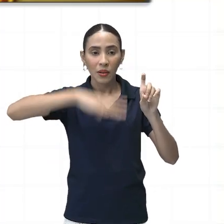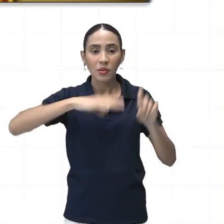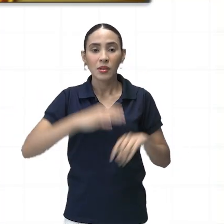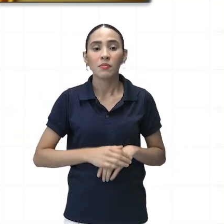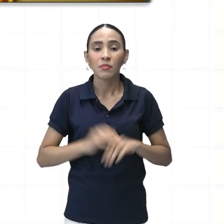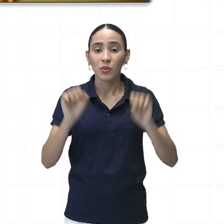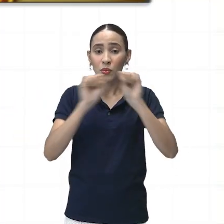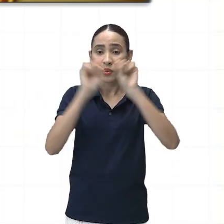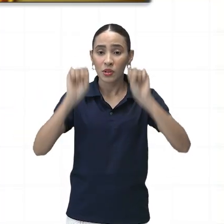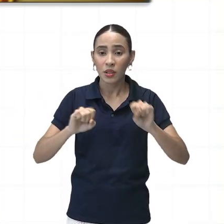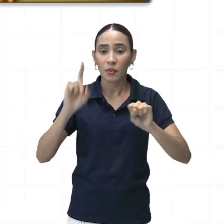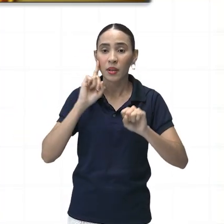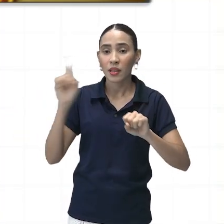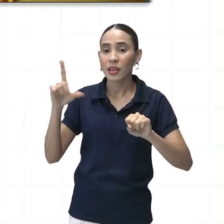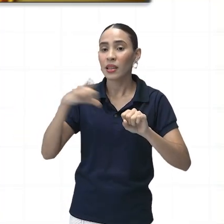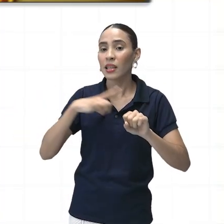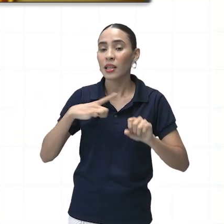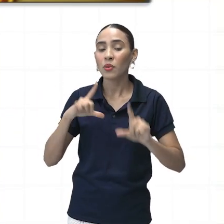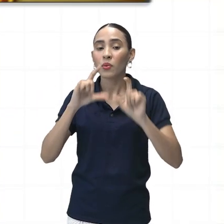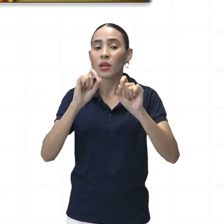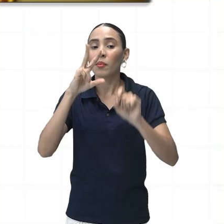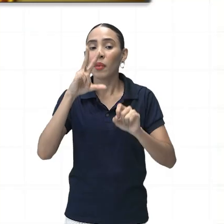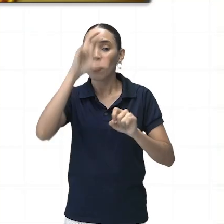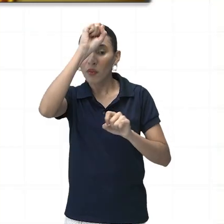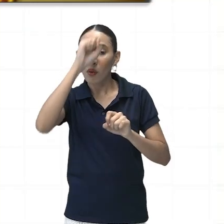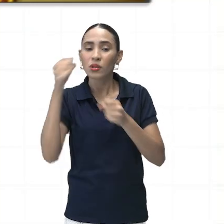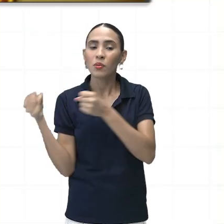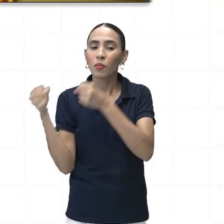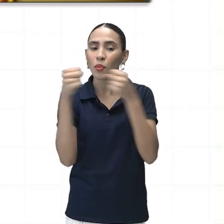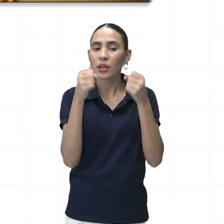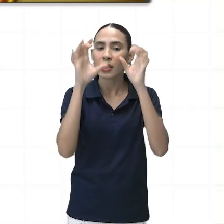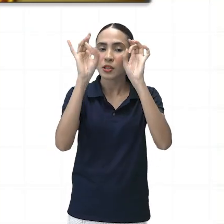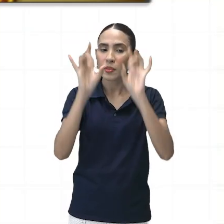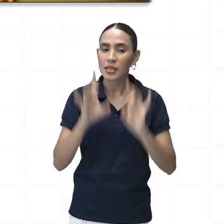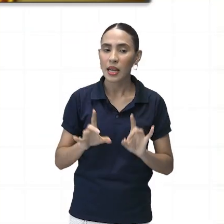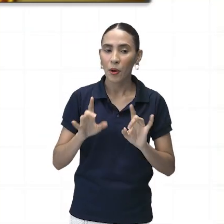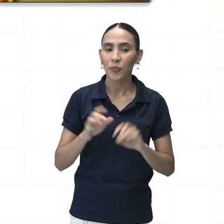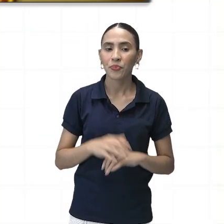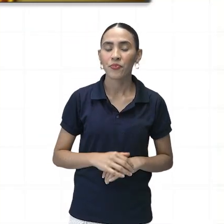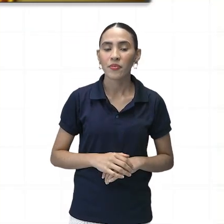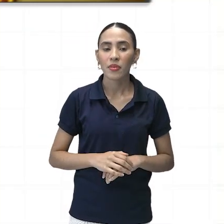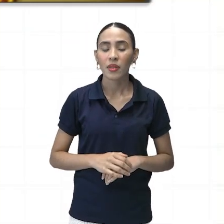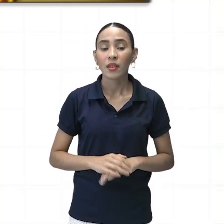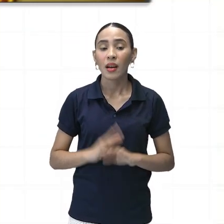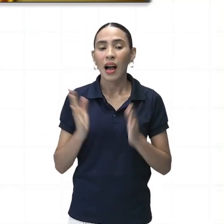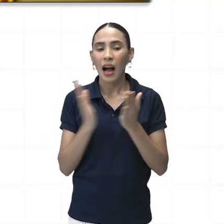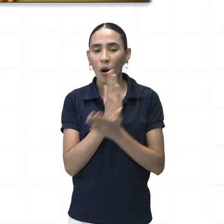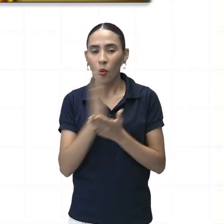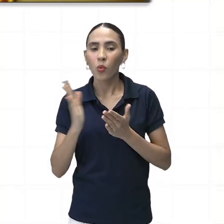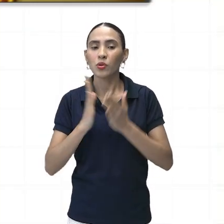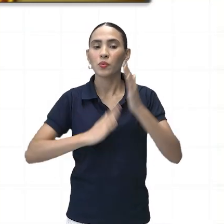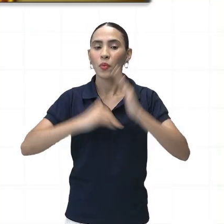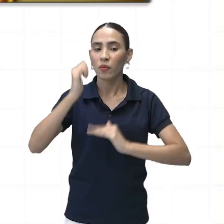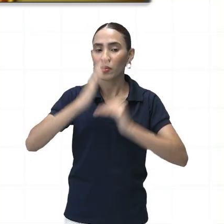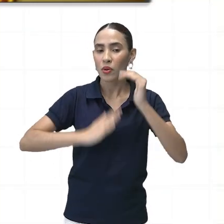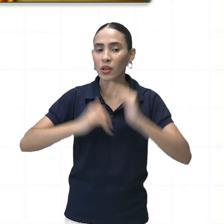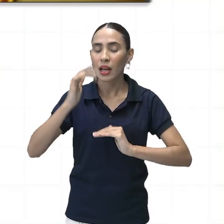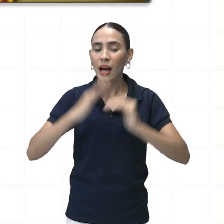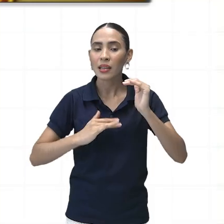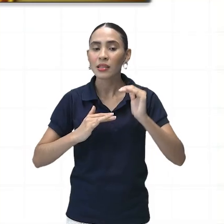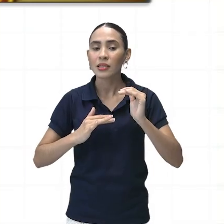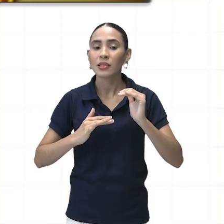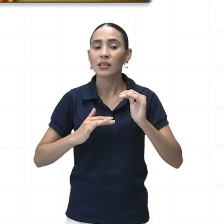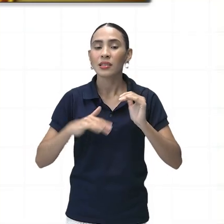nesse sistema, ela possui uma força e um poder especial. Segundo especialistas, sendo